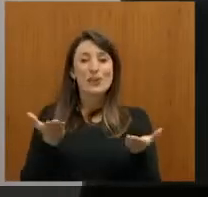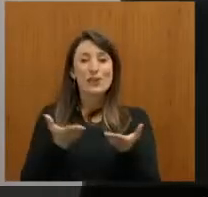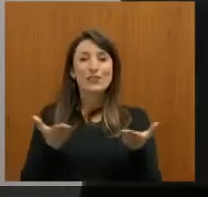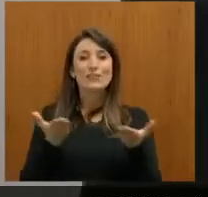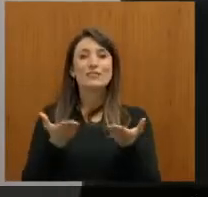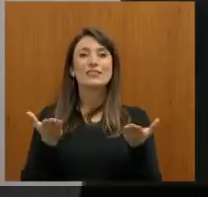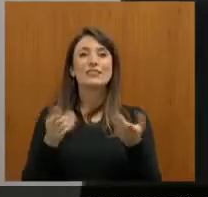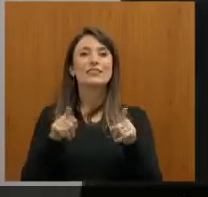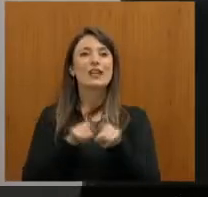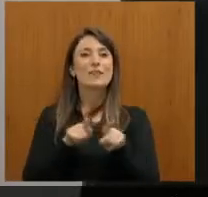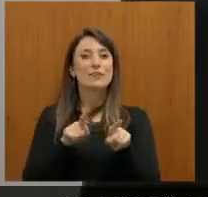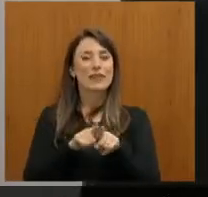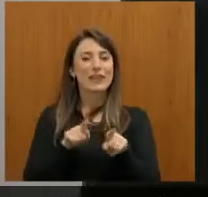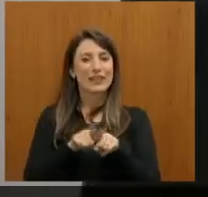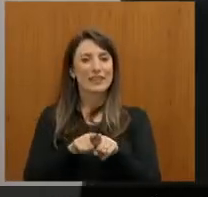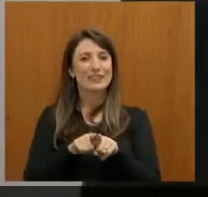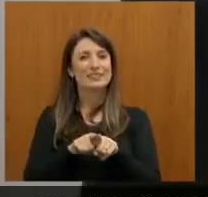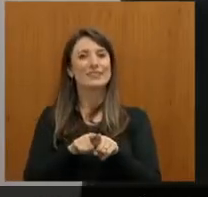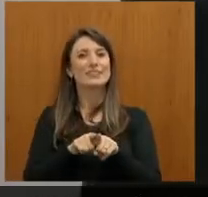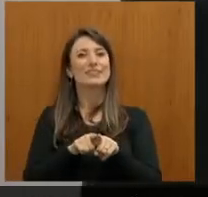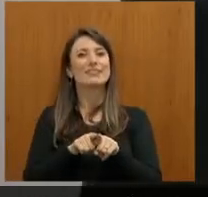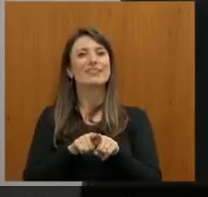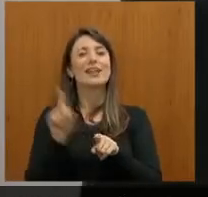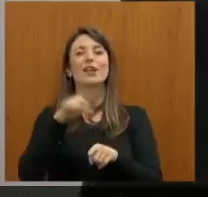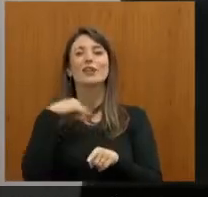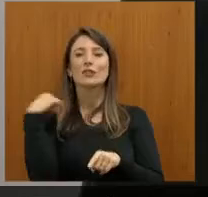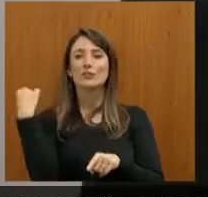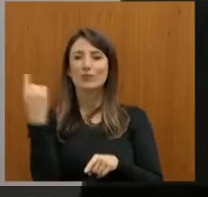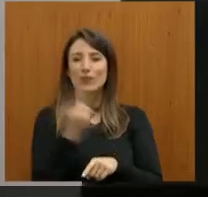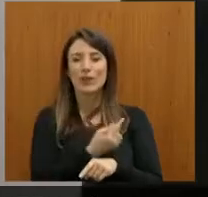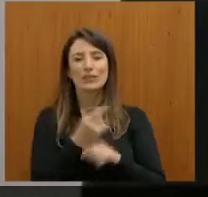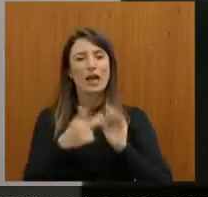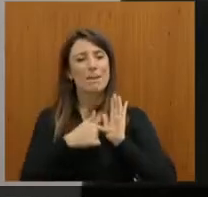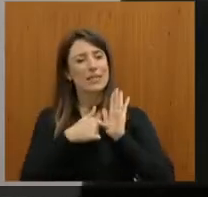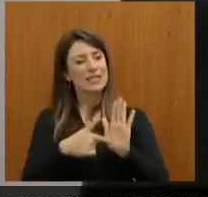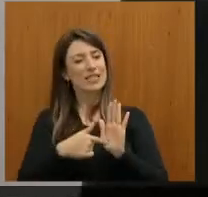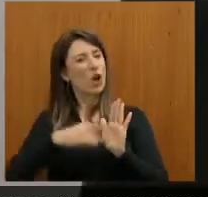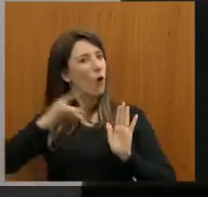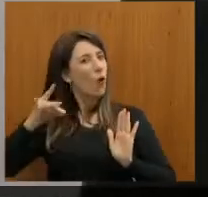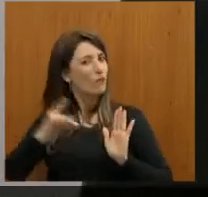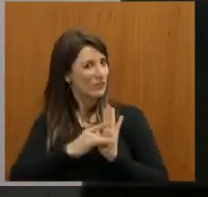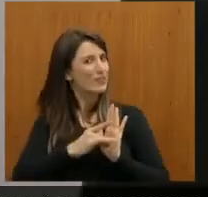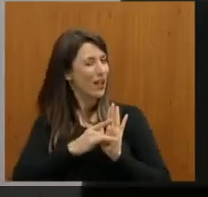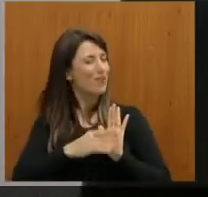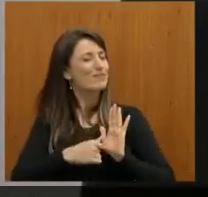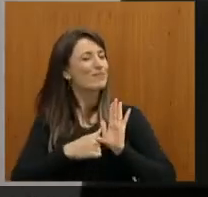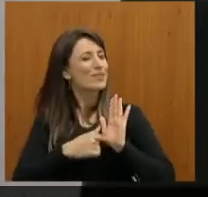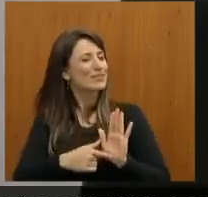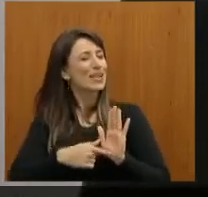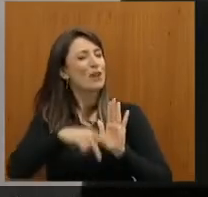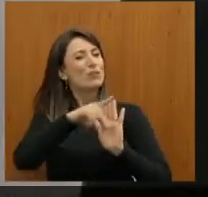nós estamos oficialmente apresentando o projeto de lei